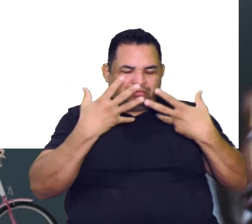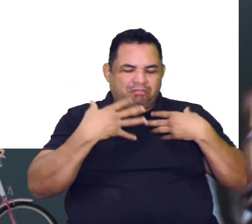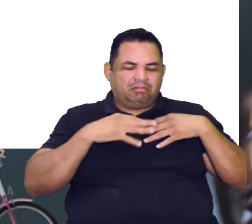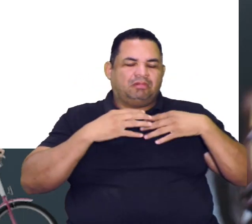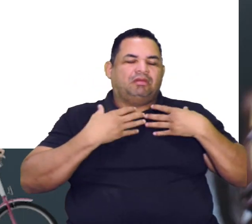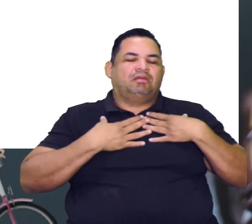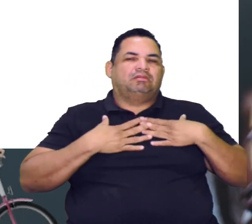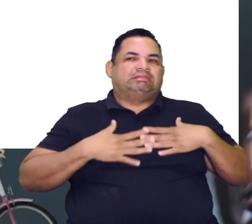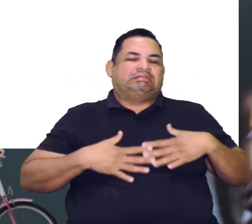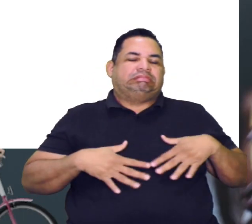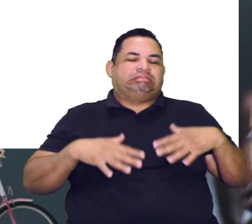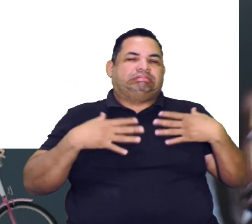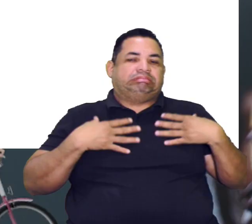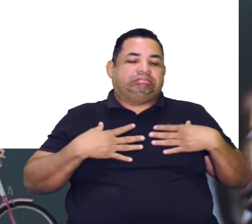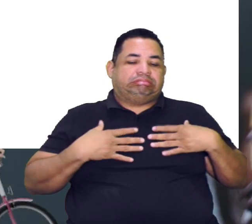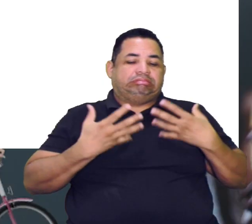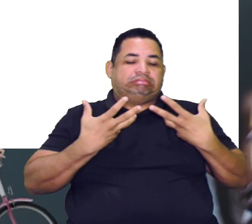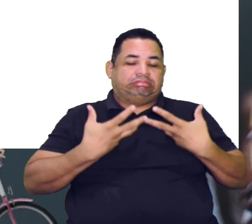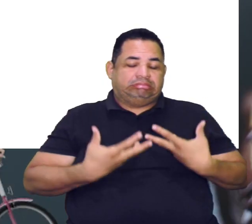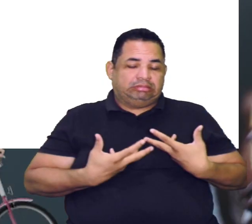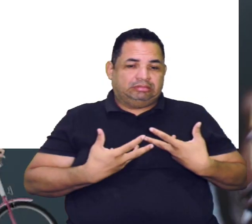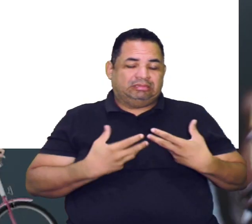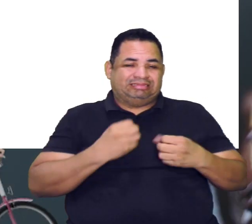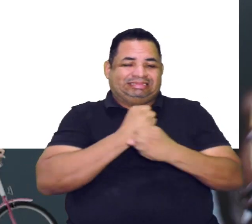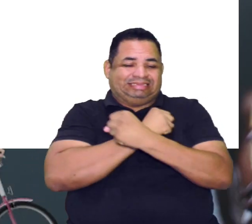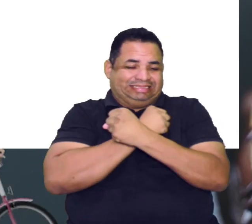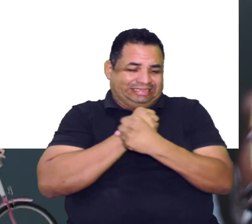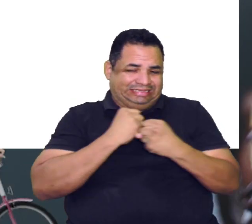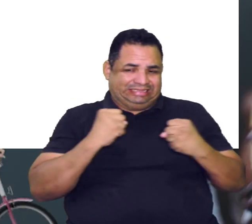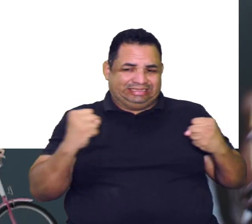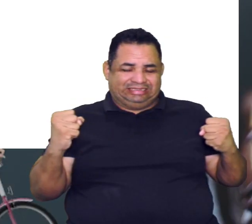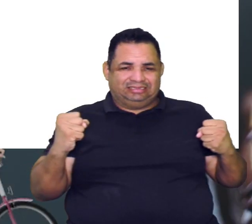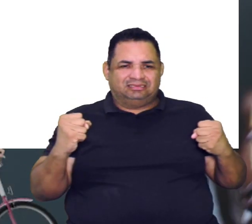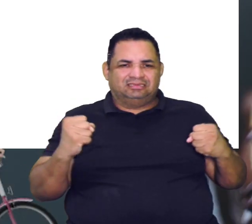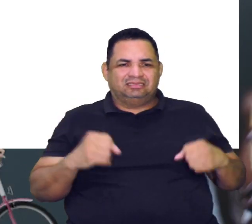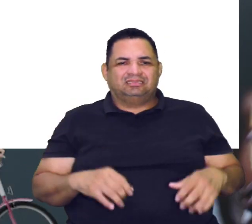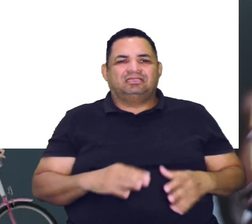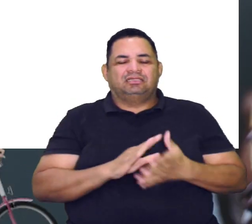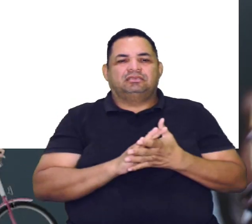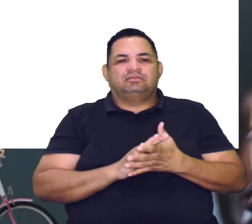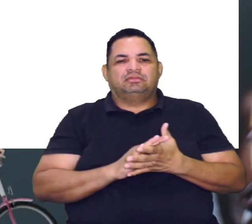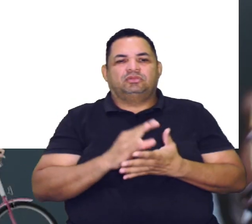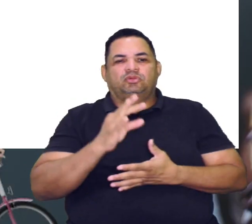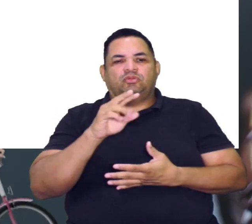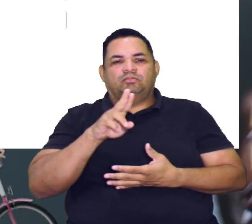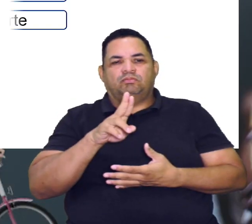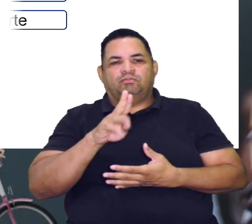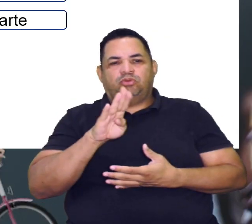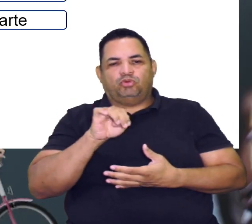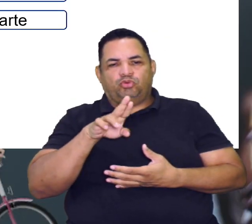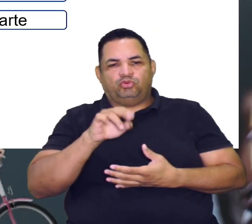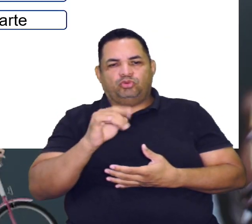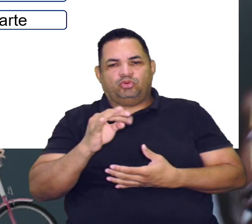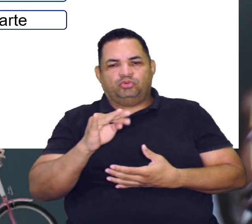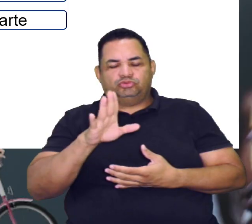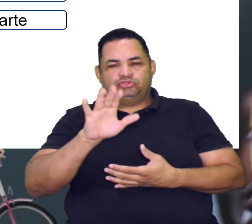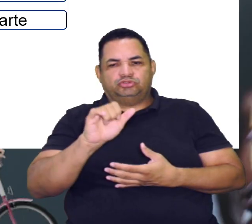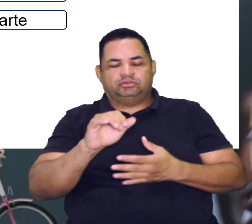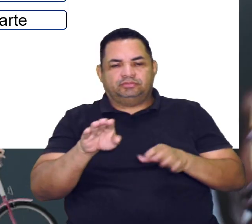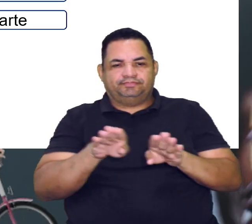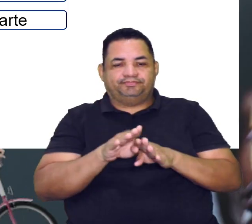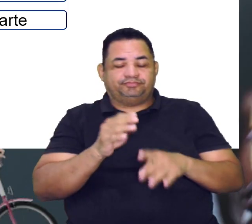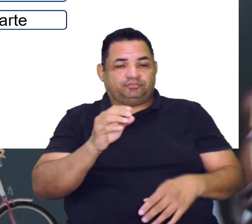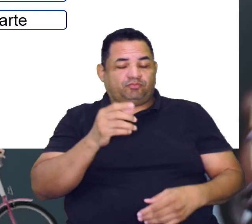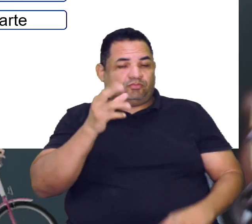de si mesmo. Isso pode trazer aí um estresse, pode trazer um burnout, certo? A gente também consegue